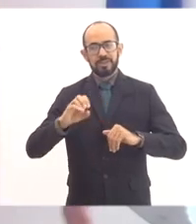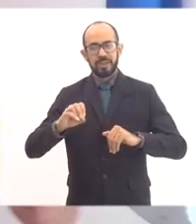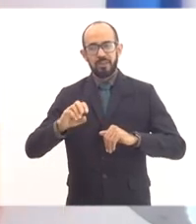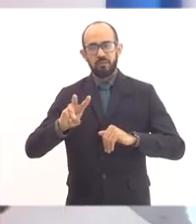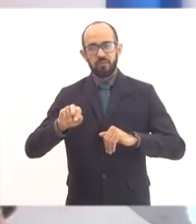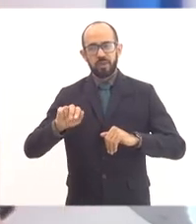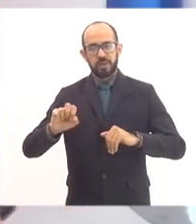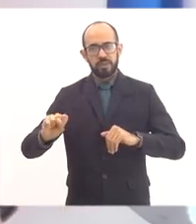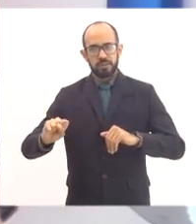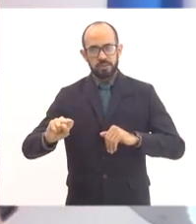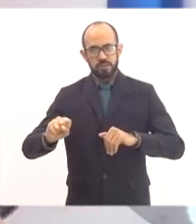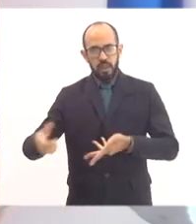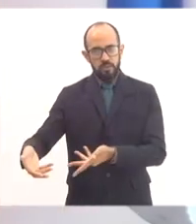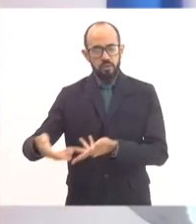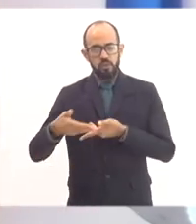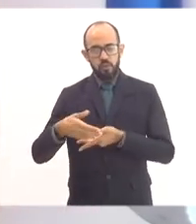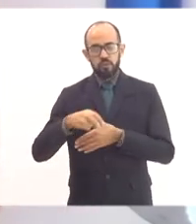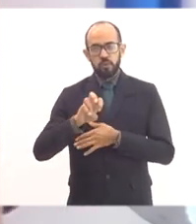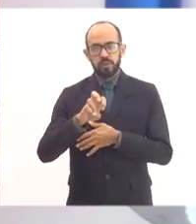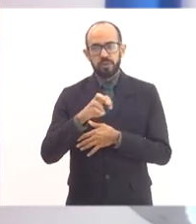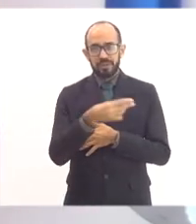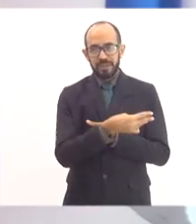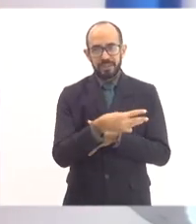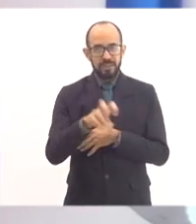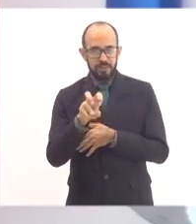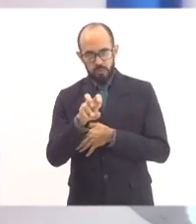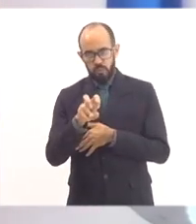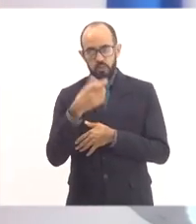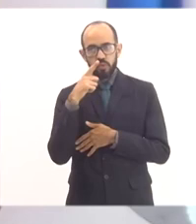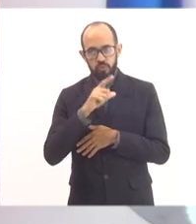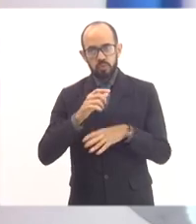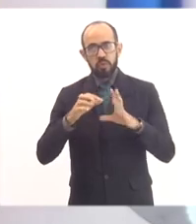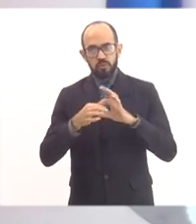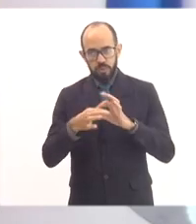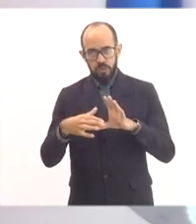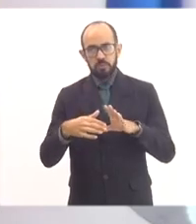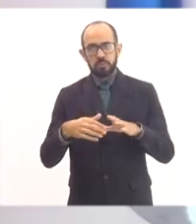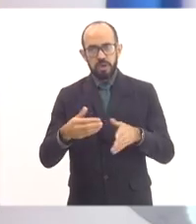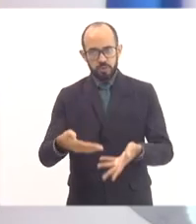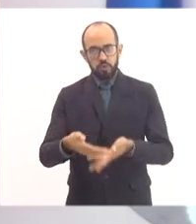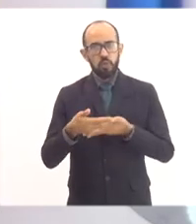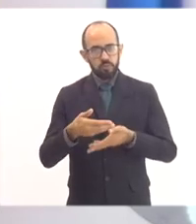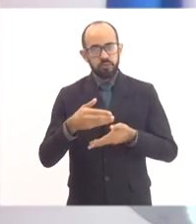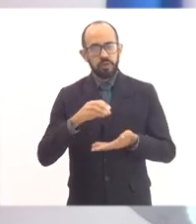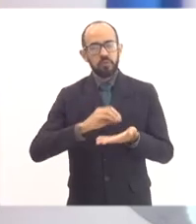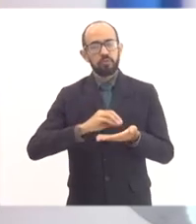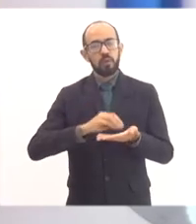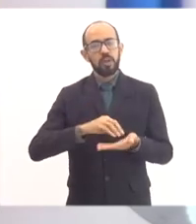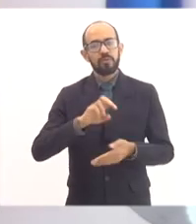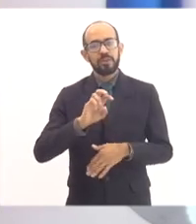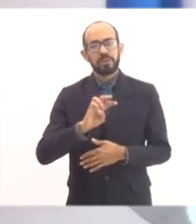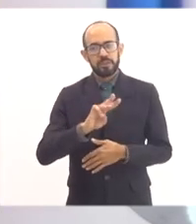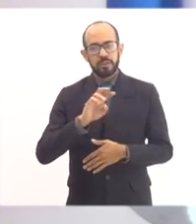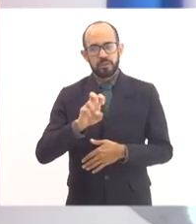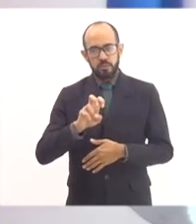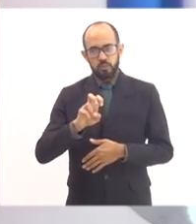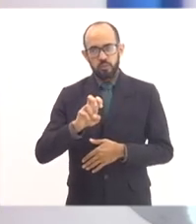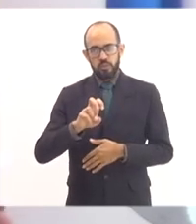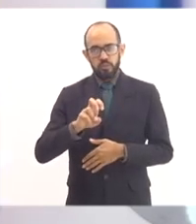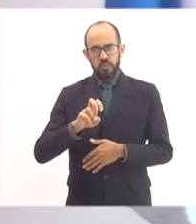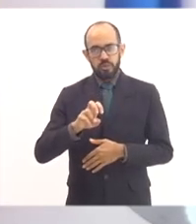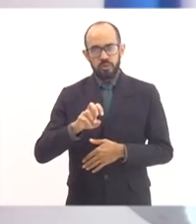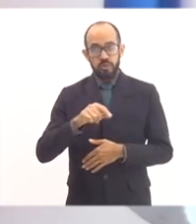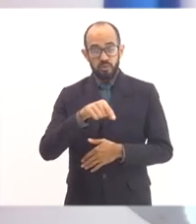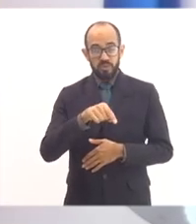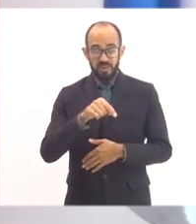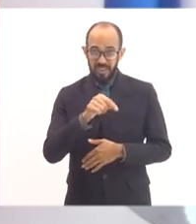chamamento de 35, e a gente conseguiu a liberação para chamar os outros 35 faltantes. Esse percurso, que era muito